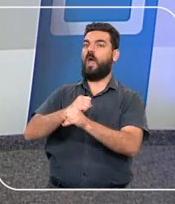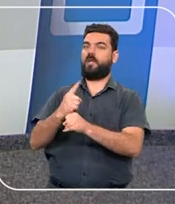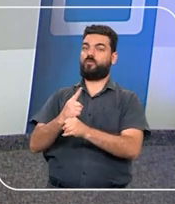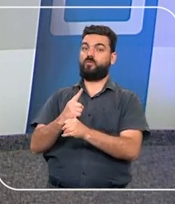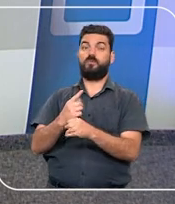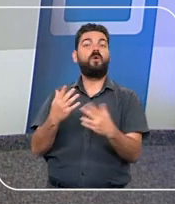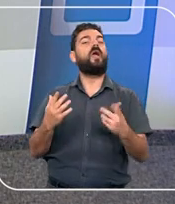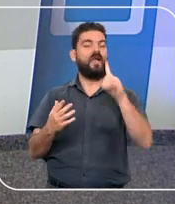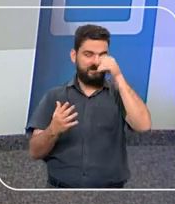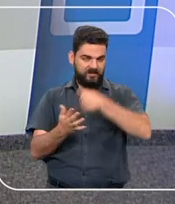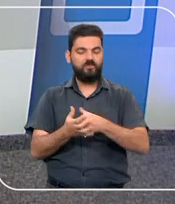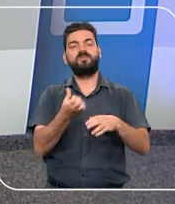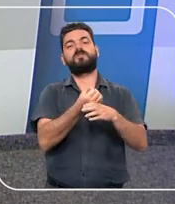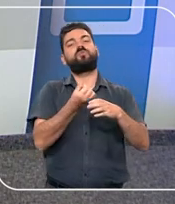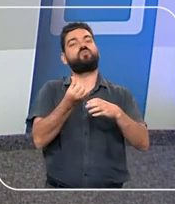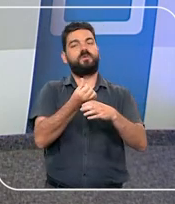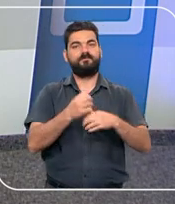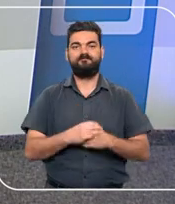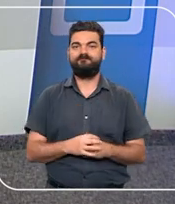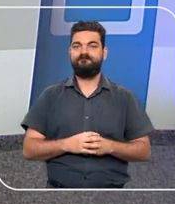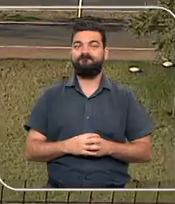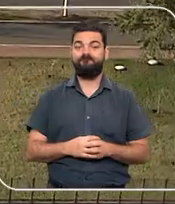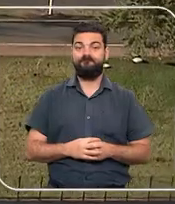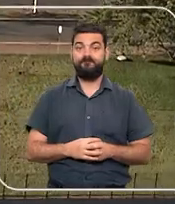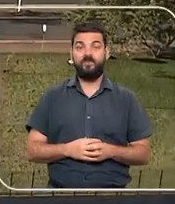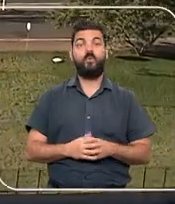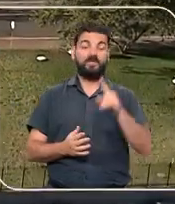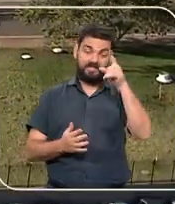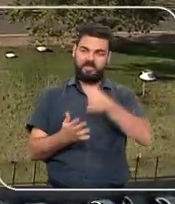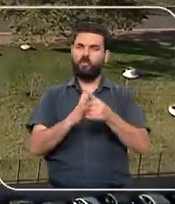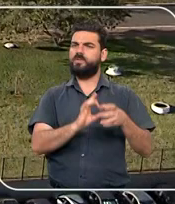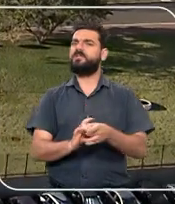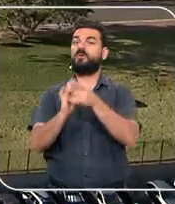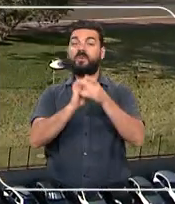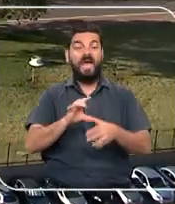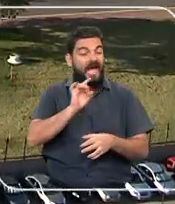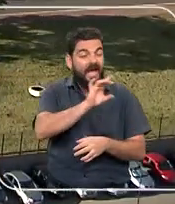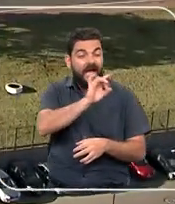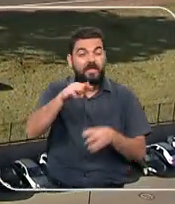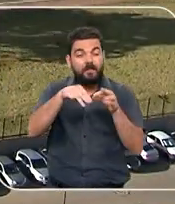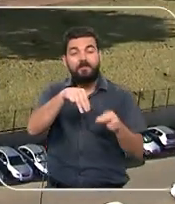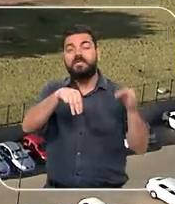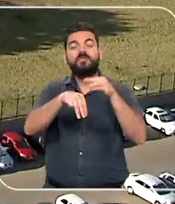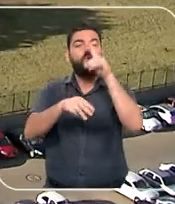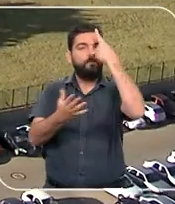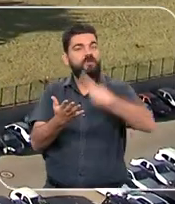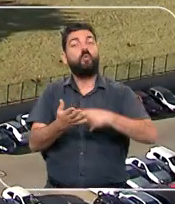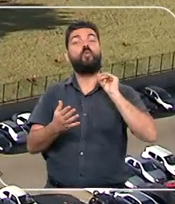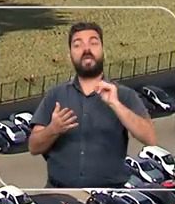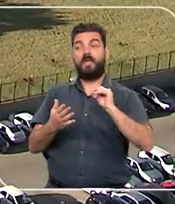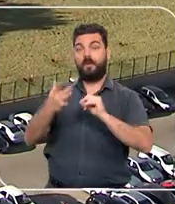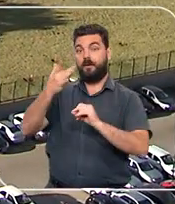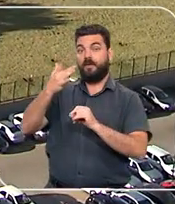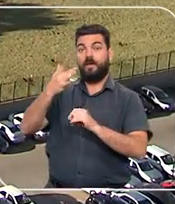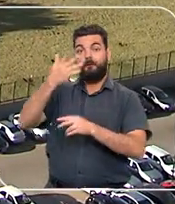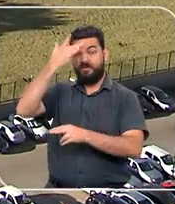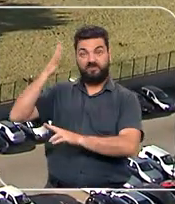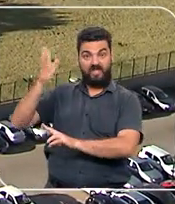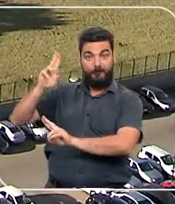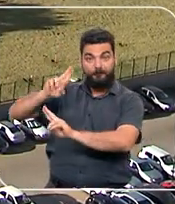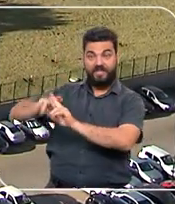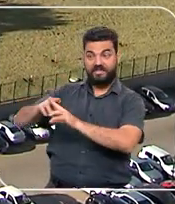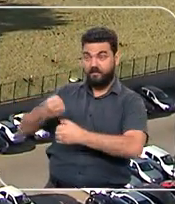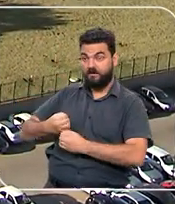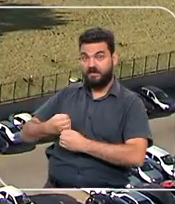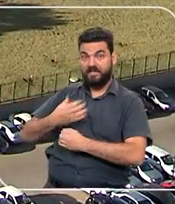Decreto anual foi o que decidiu a sexta turma em decisão unânime os ministros do colegiado estabeleceram que o indulto